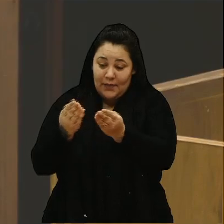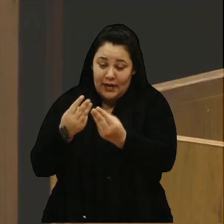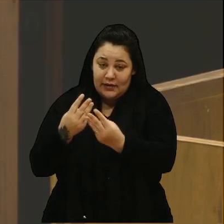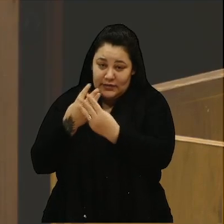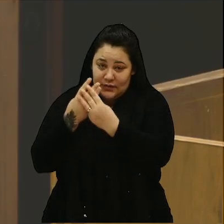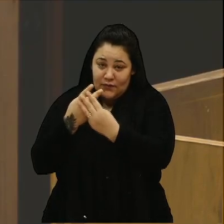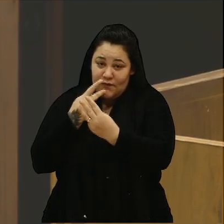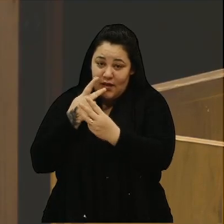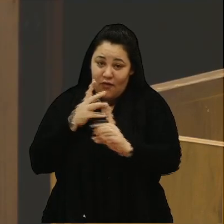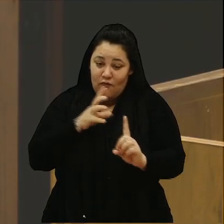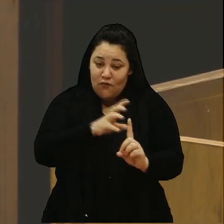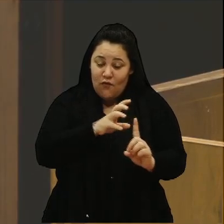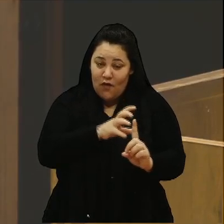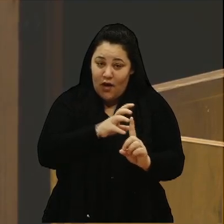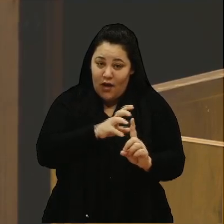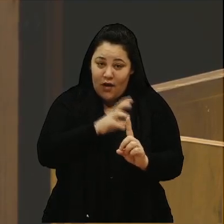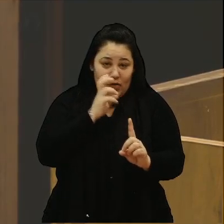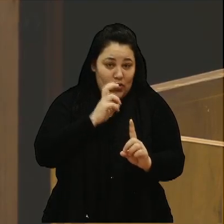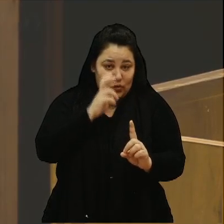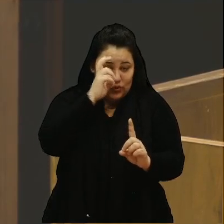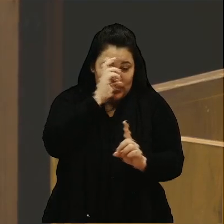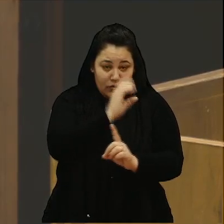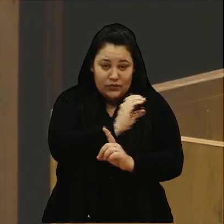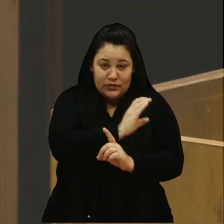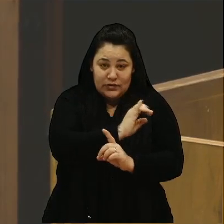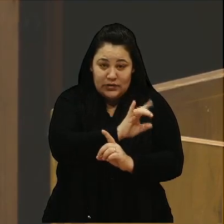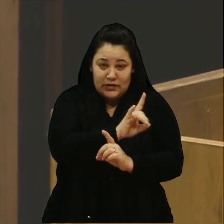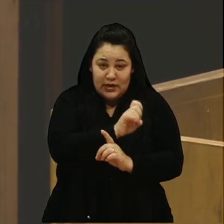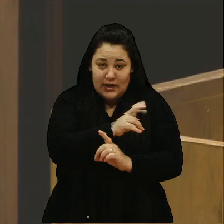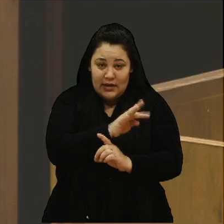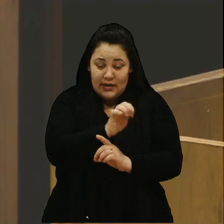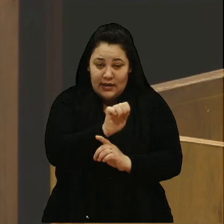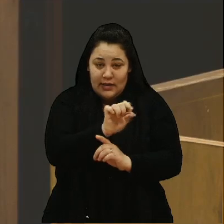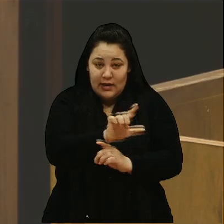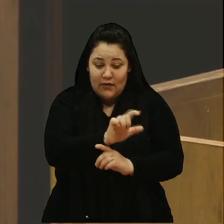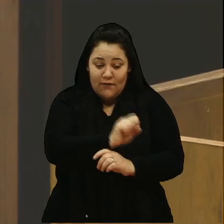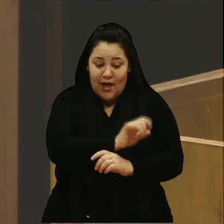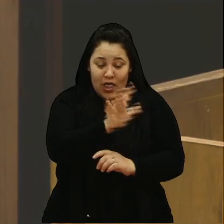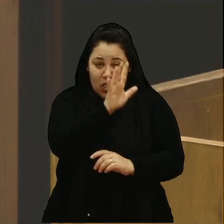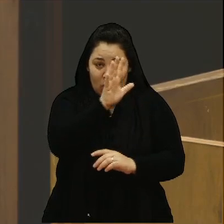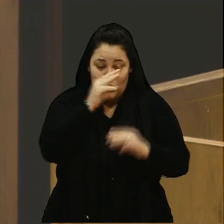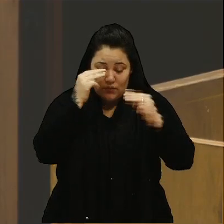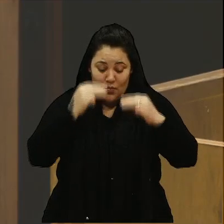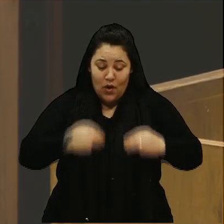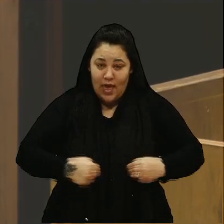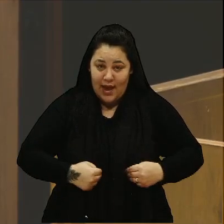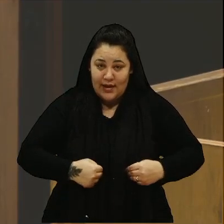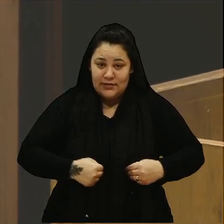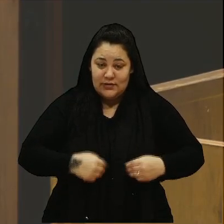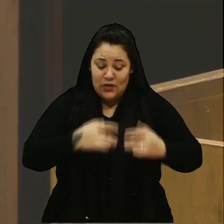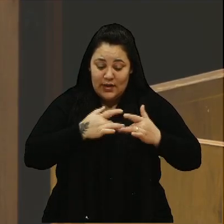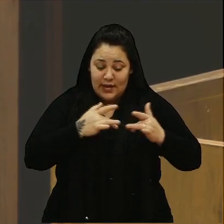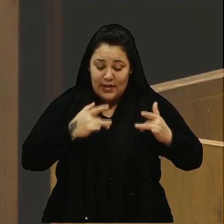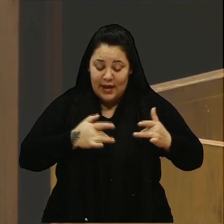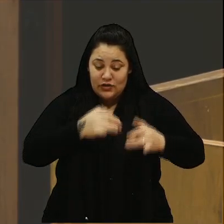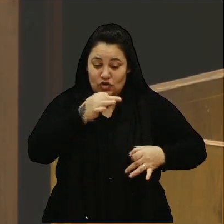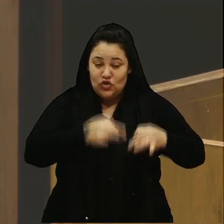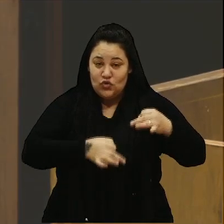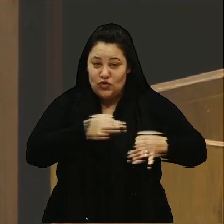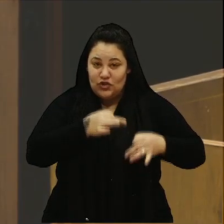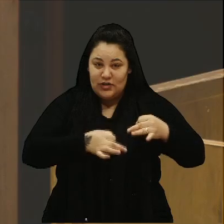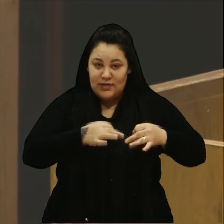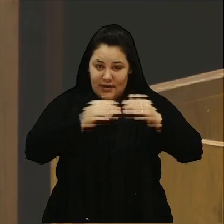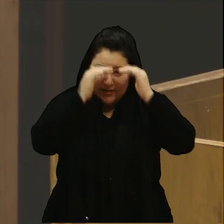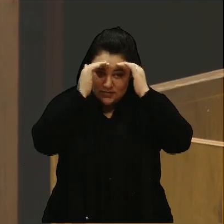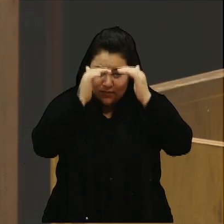nossa cultura ocidental. Valores morais como solidariedade, justiça, dignidade humana, respeito